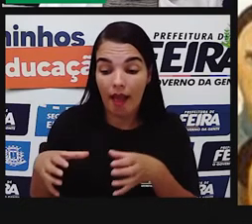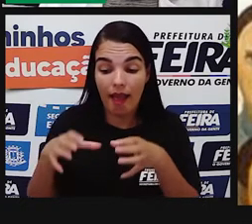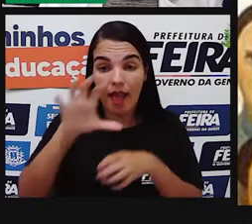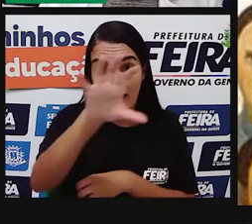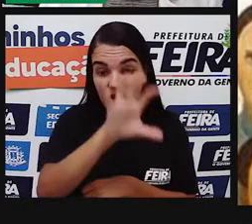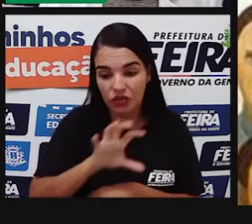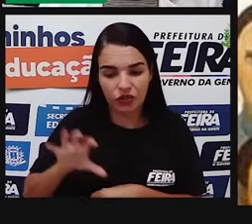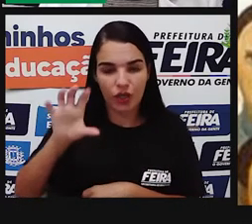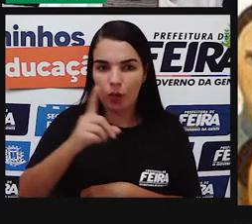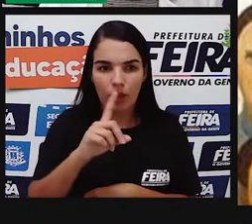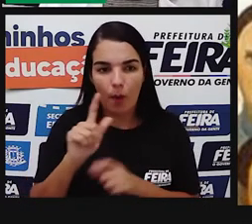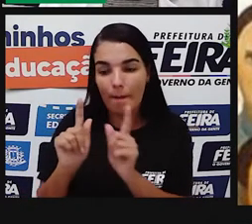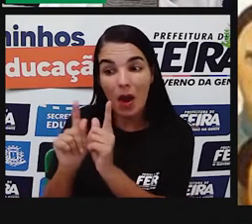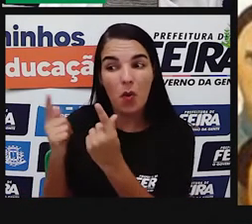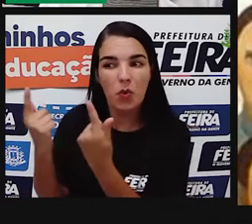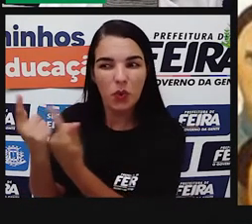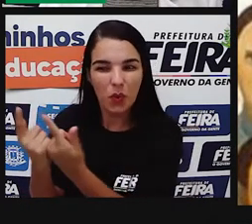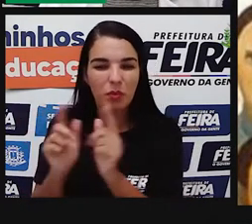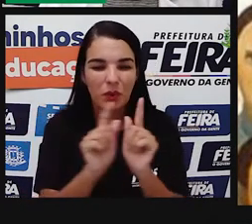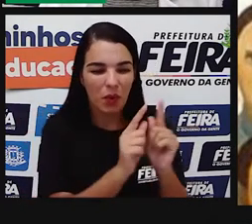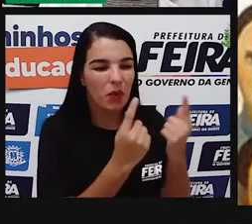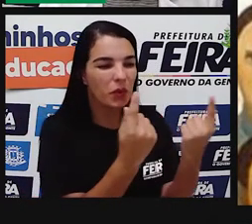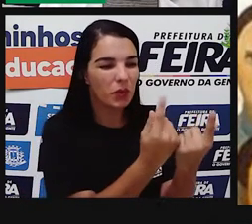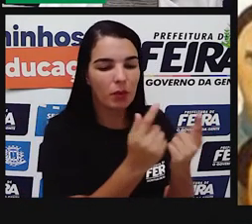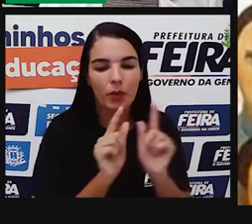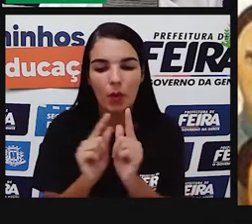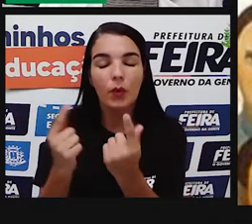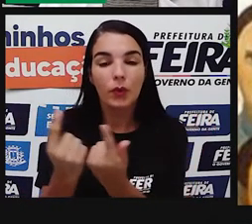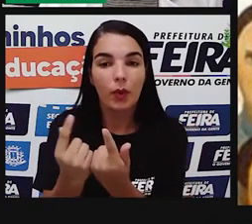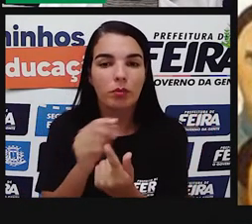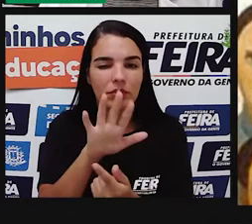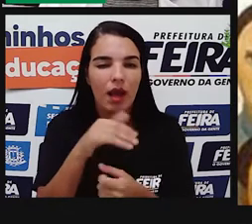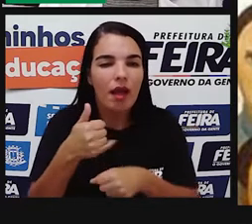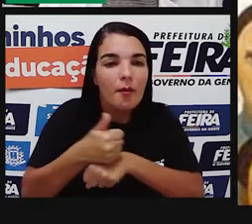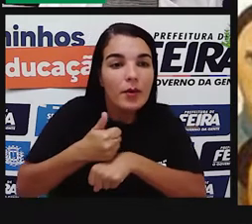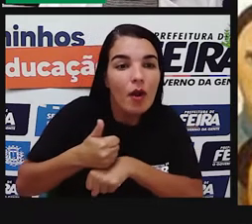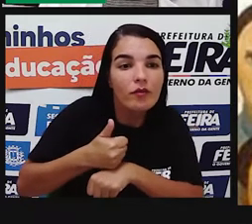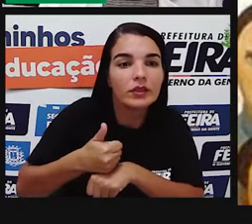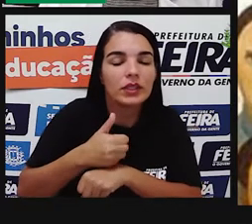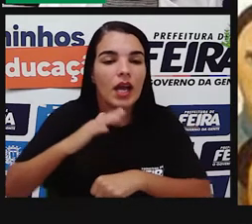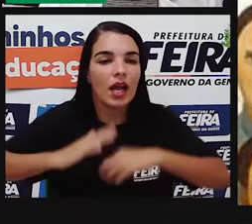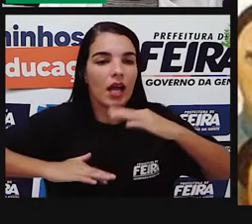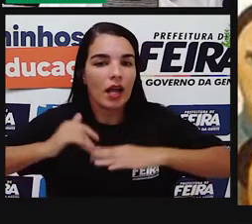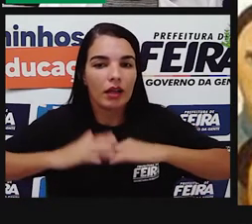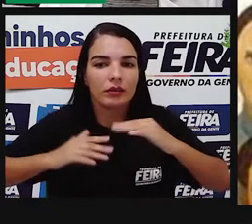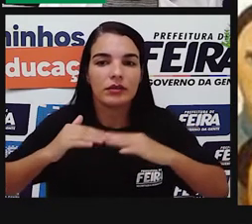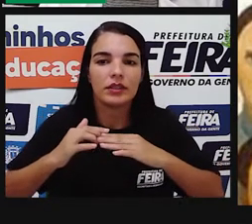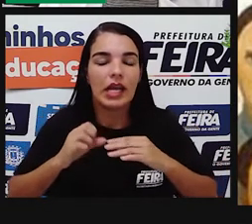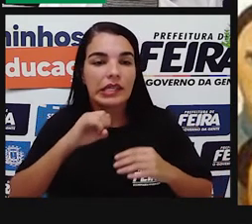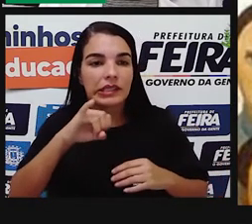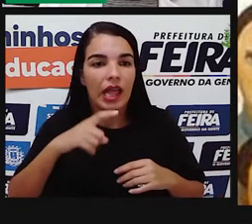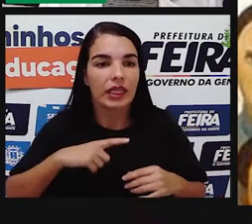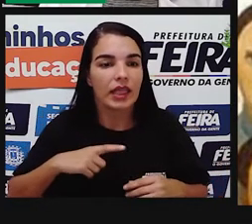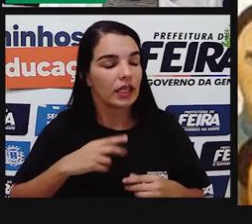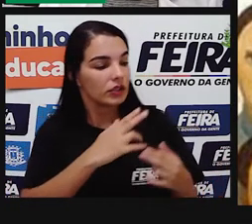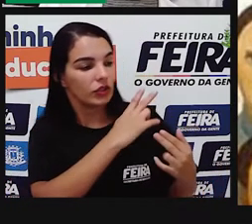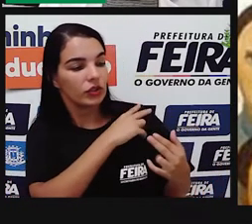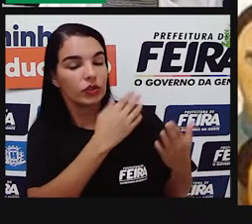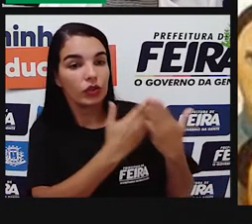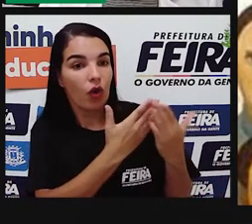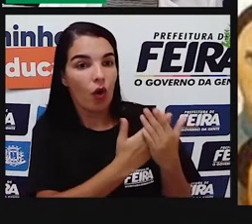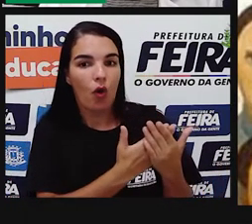ele se insere, isto é, profissão, classe social, nível de escolaridade,